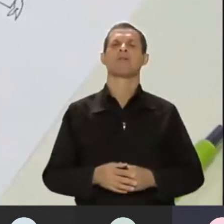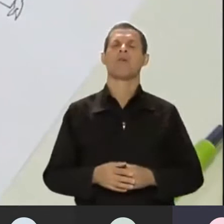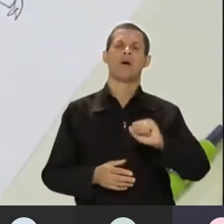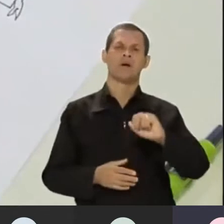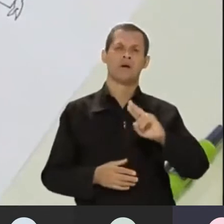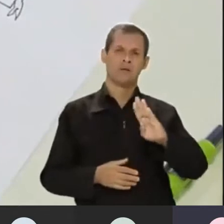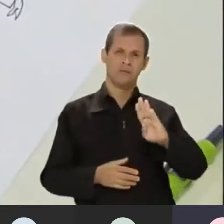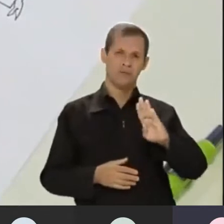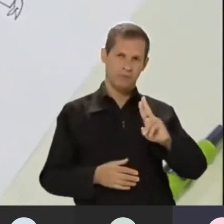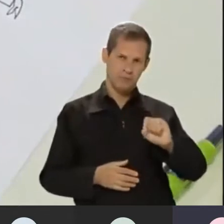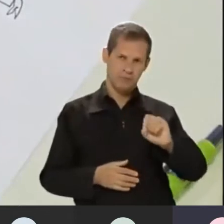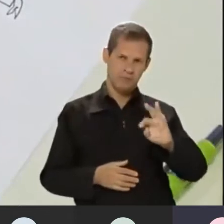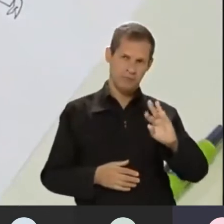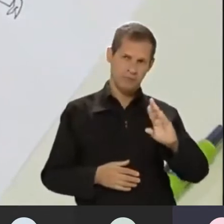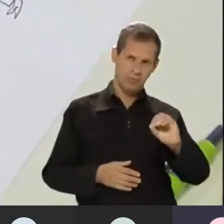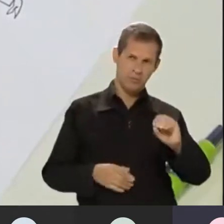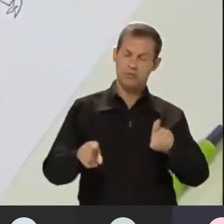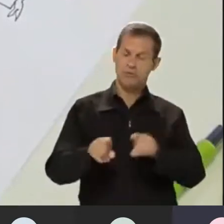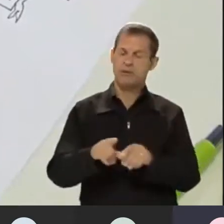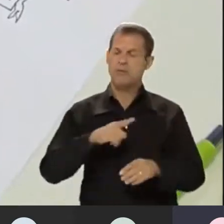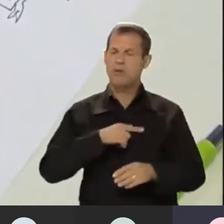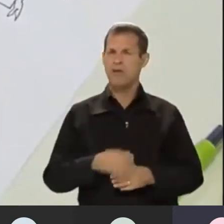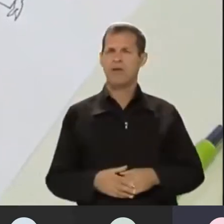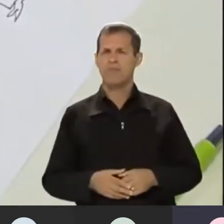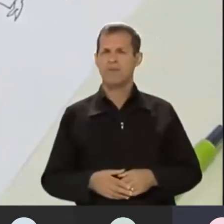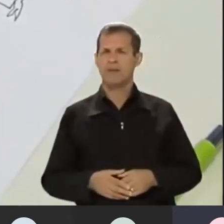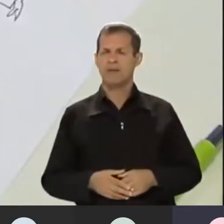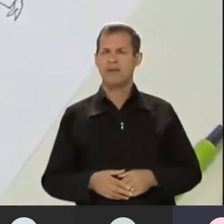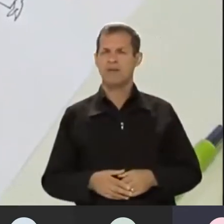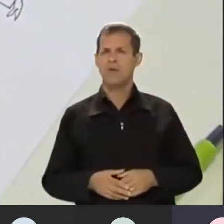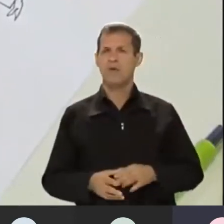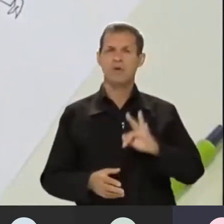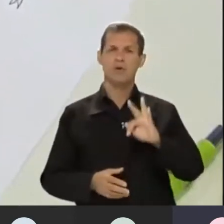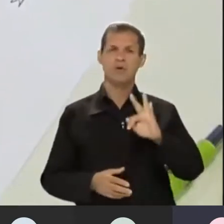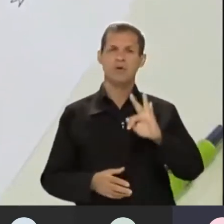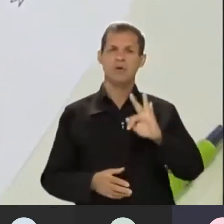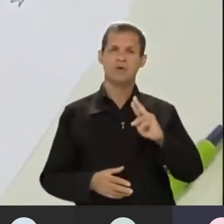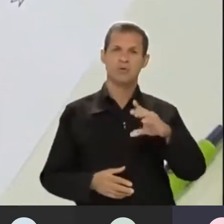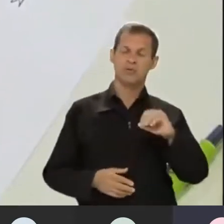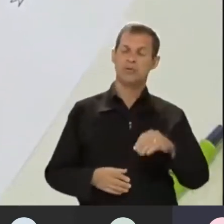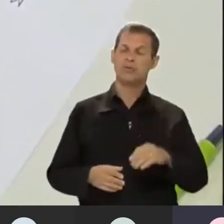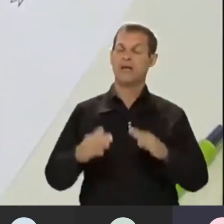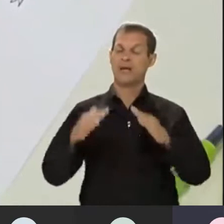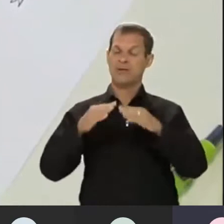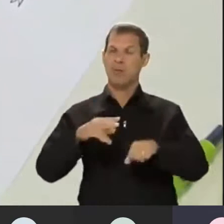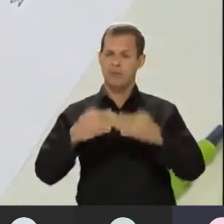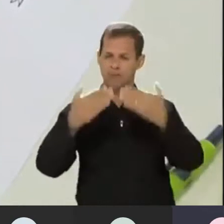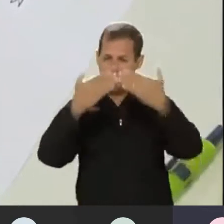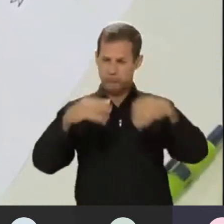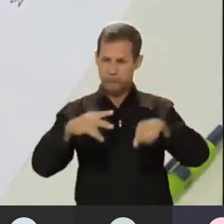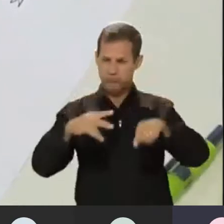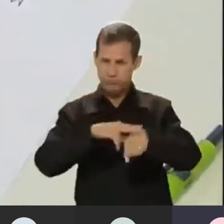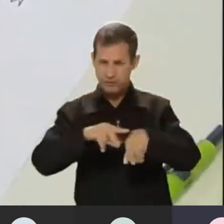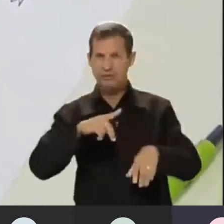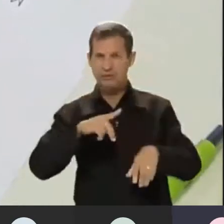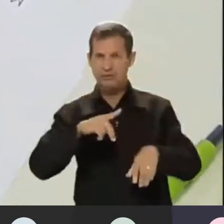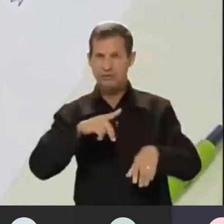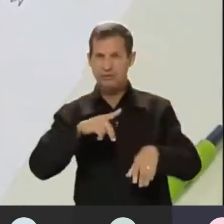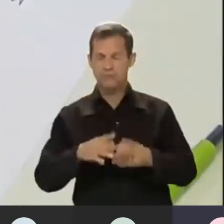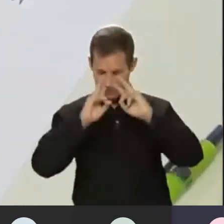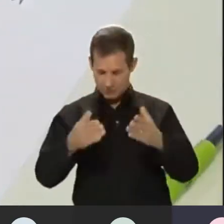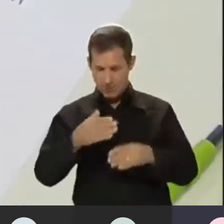Lá no fundo teria uma parte da parede verde, E eu também poderia propor, o que dá